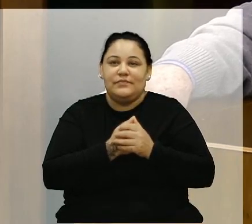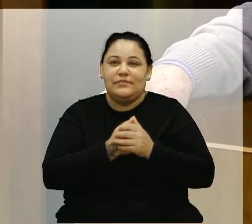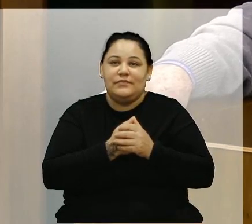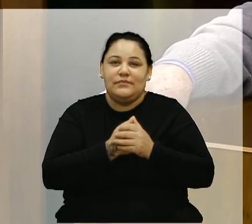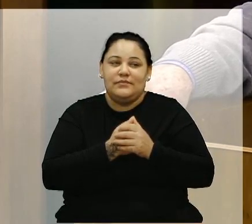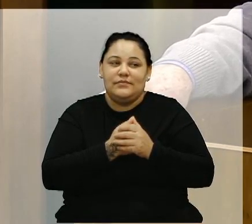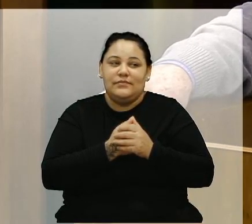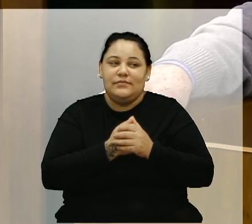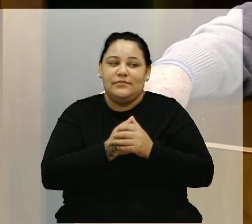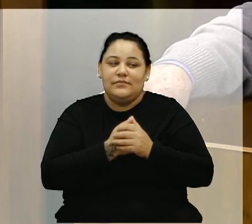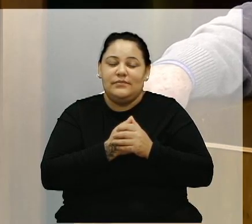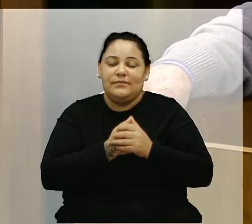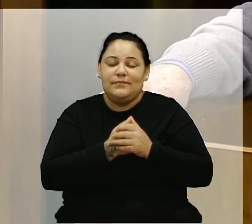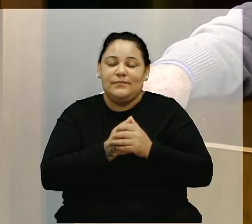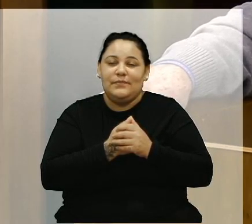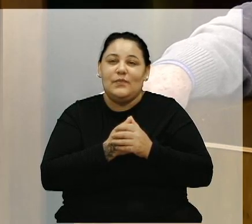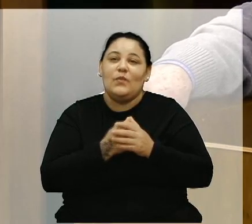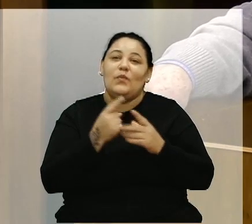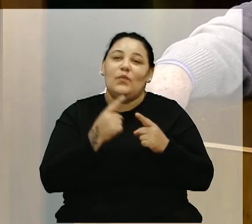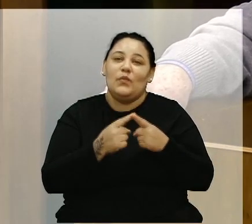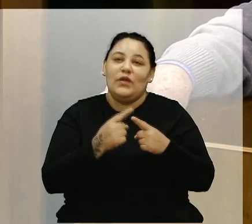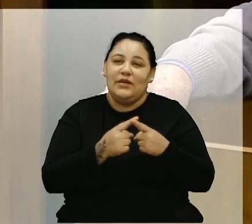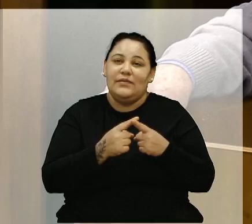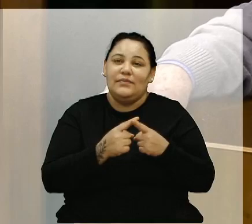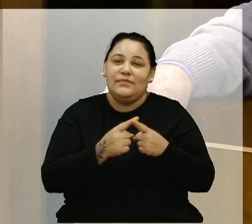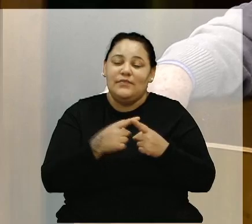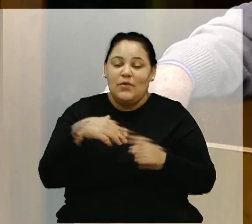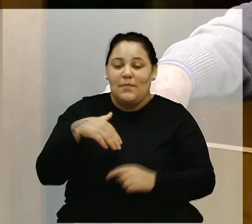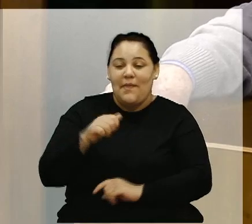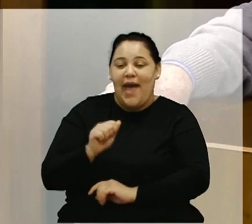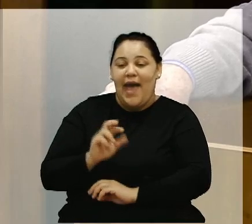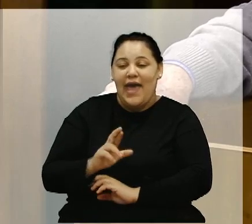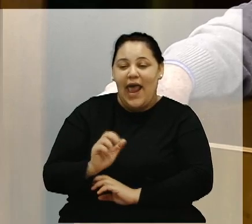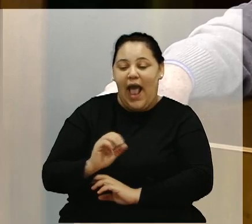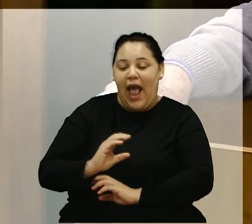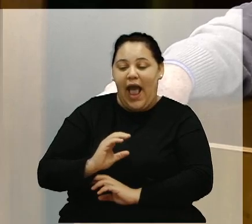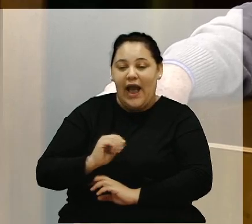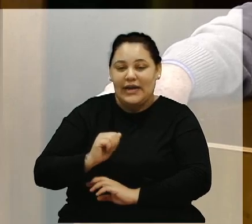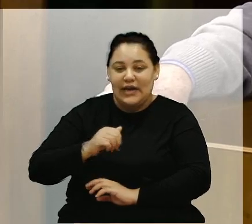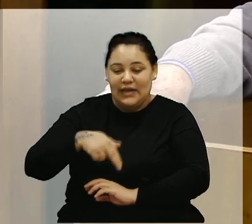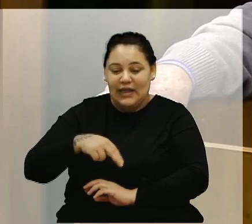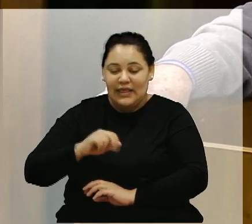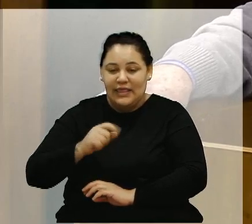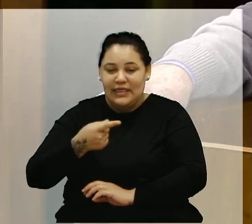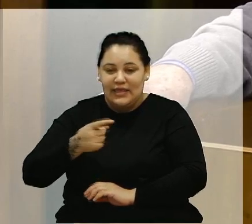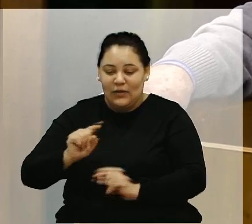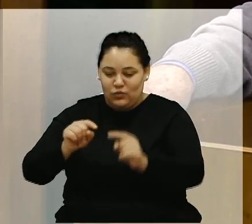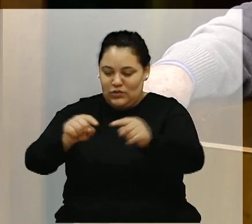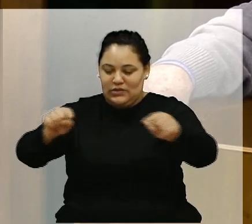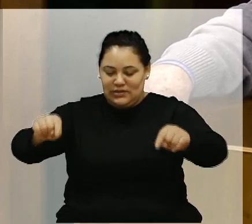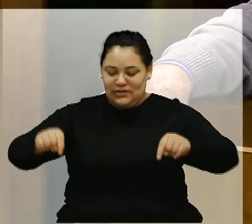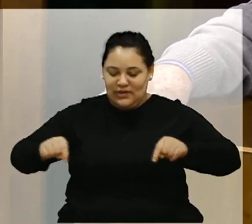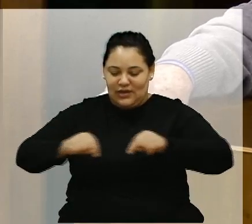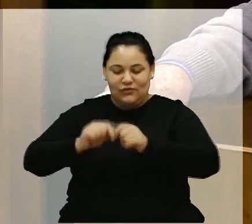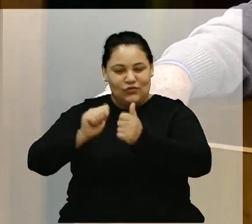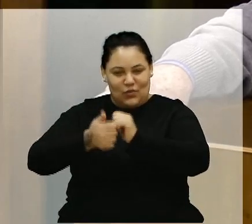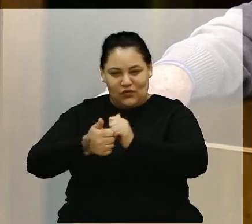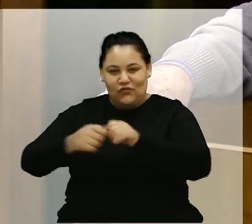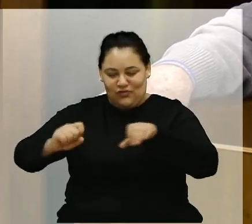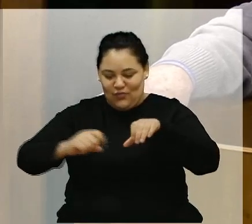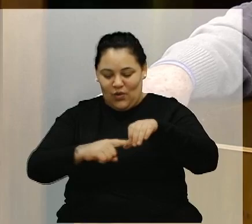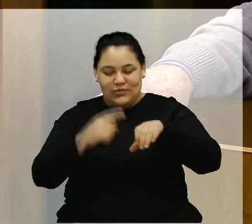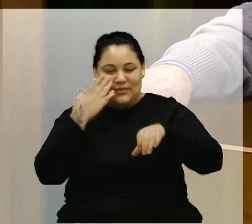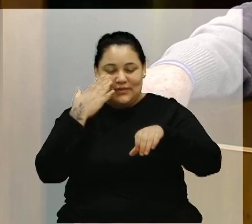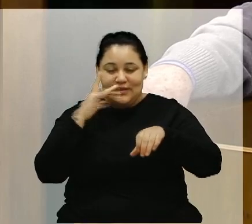para que o Maracanã esteja repleto de pessoas e existe a possibilidade